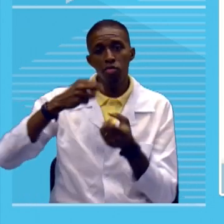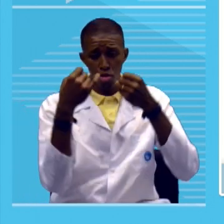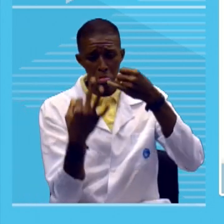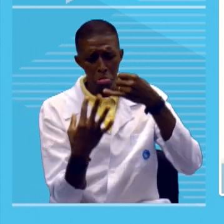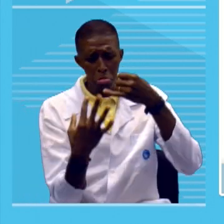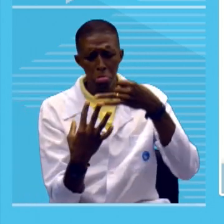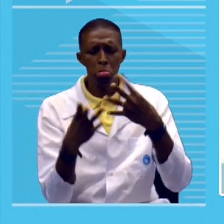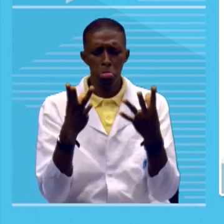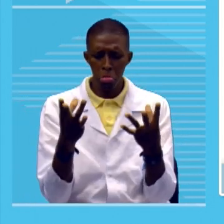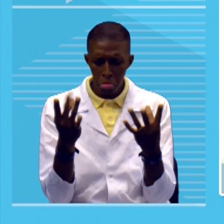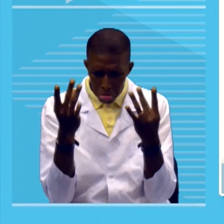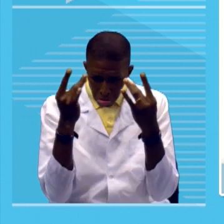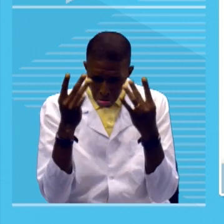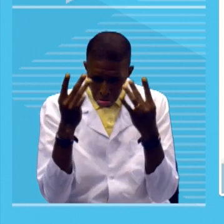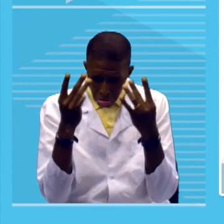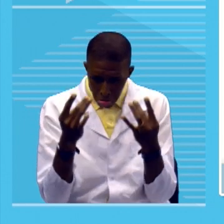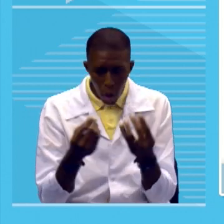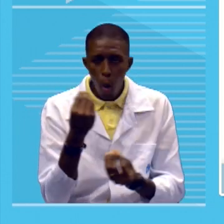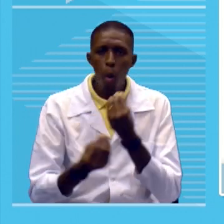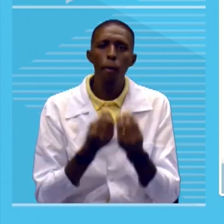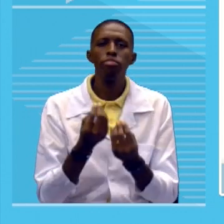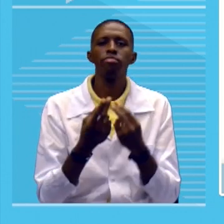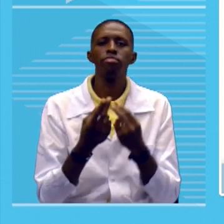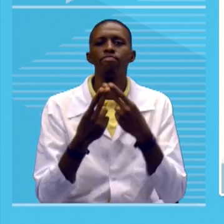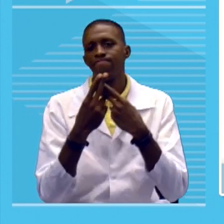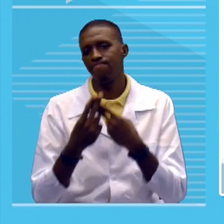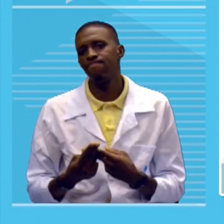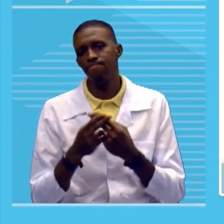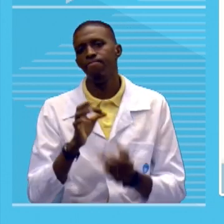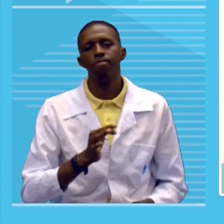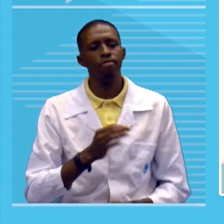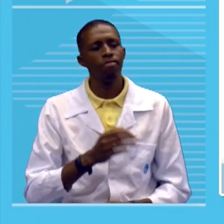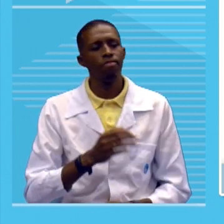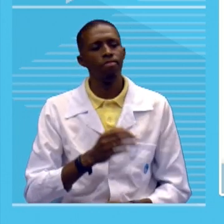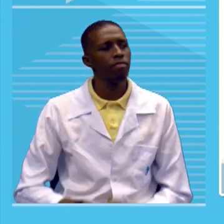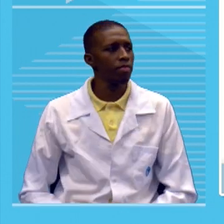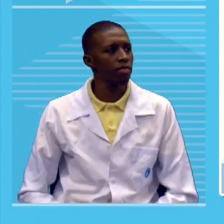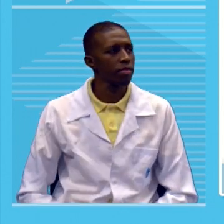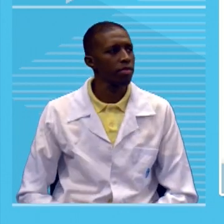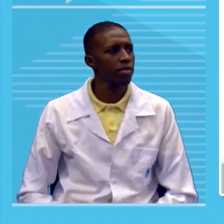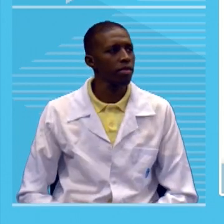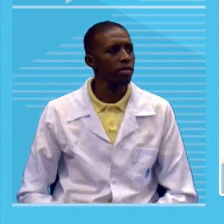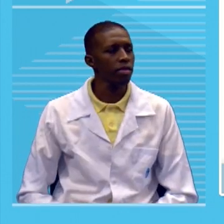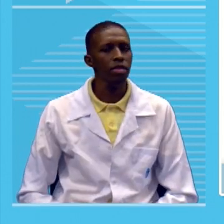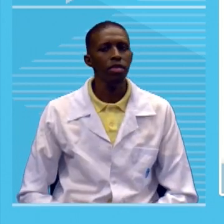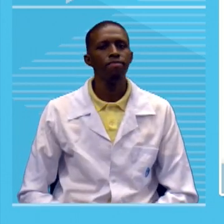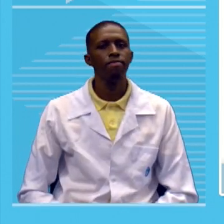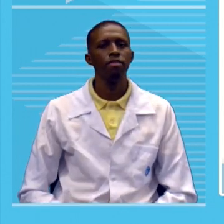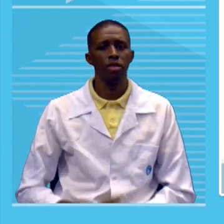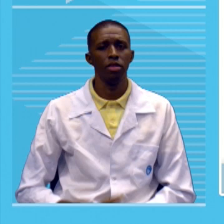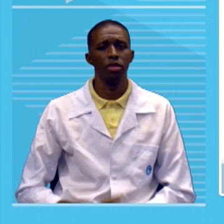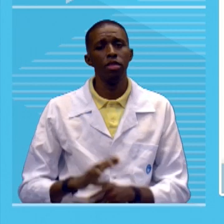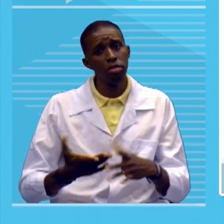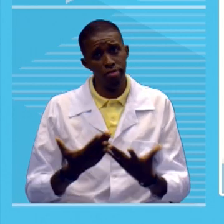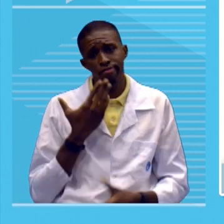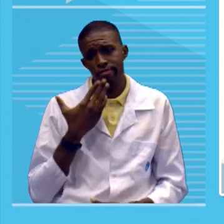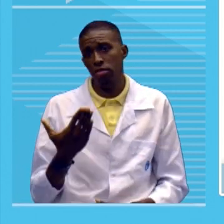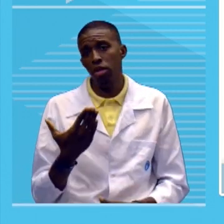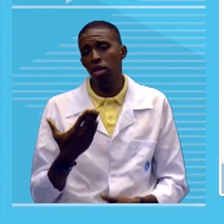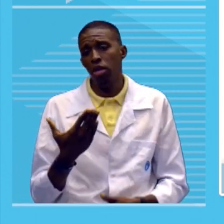pontuação, tá bom? Vamos lá. Quero que vocês participem, já falei,